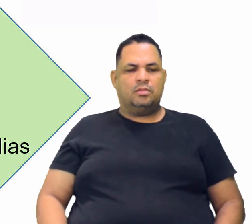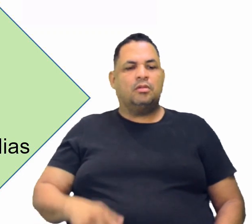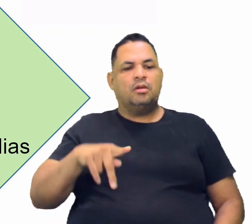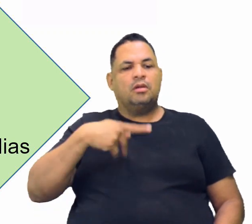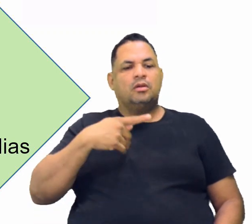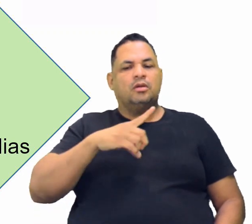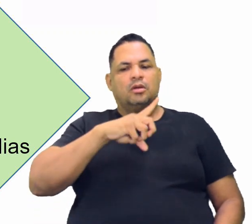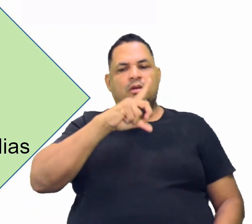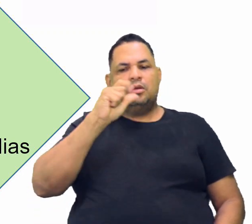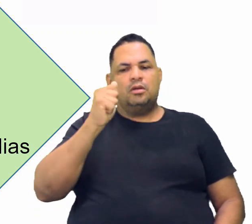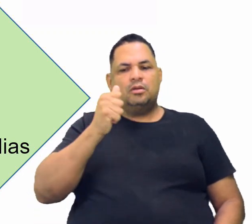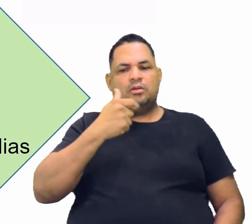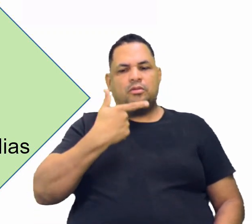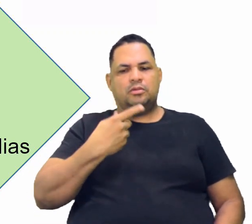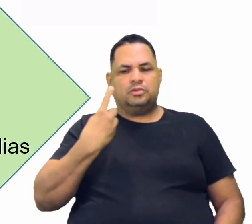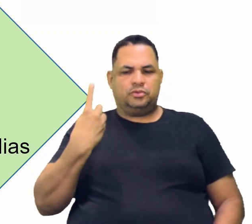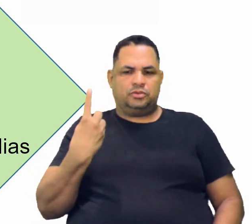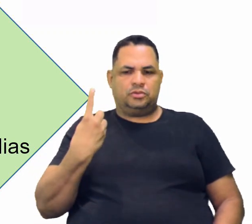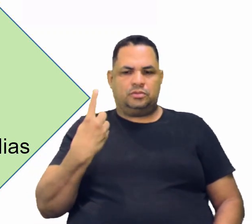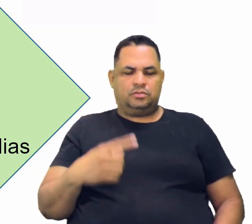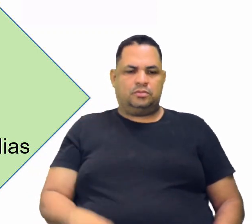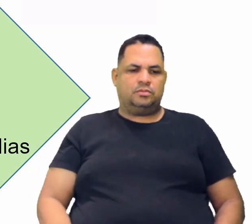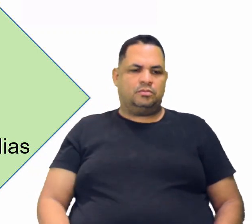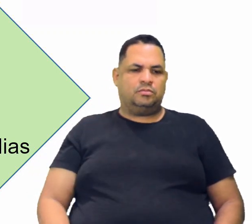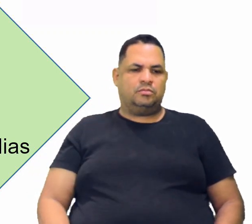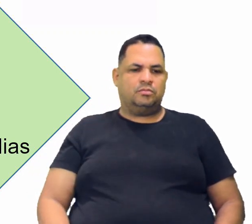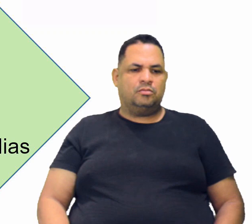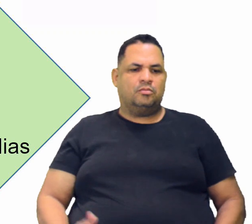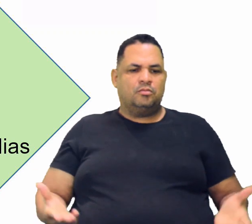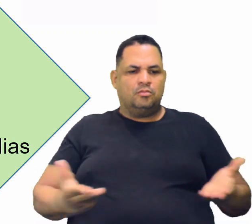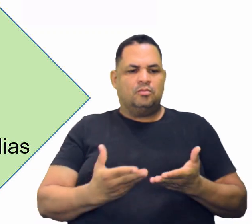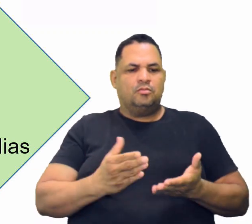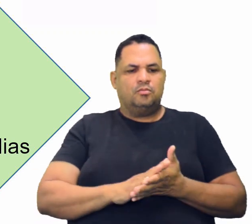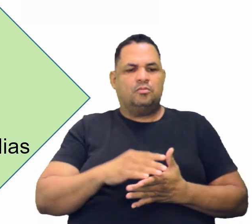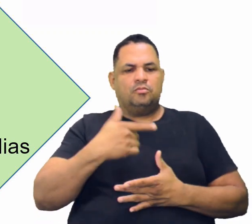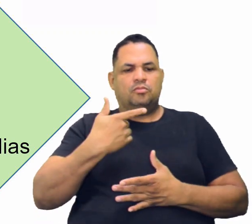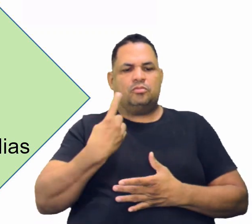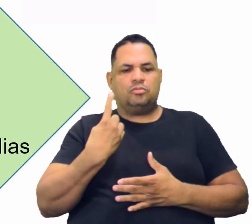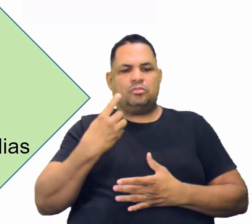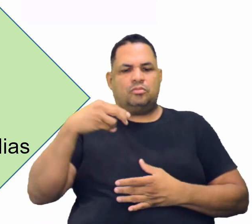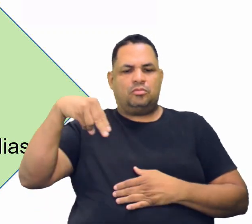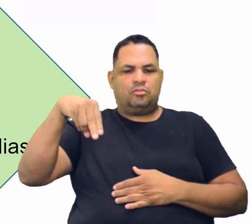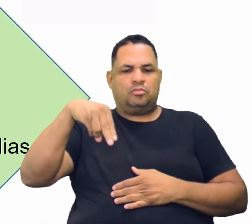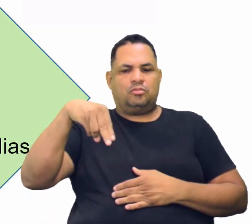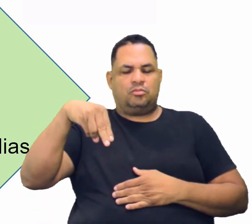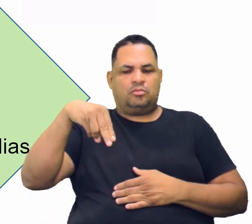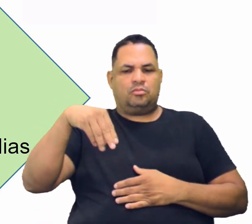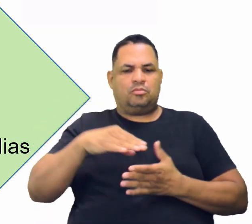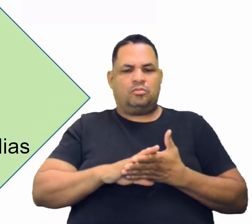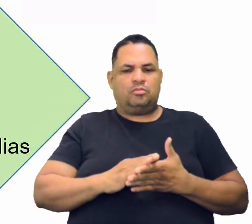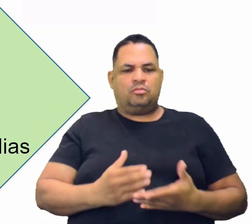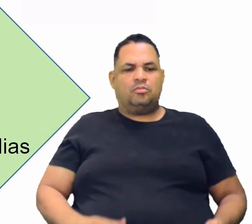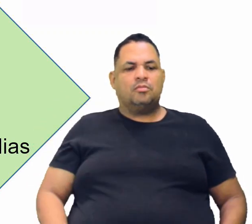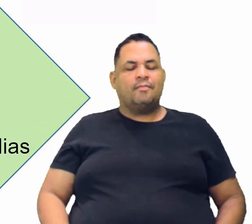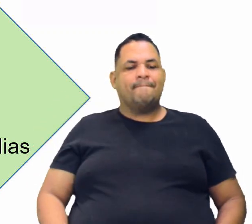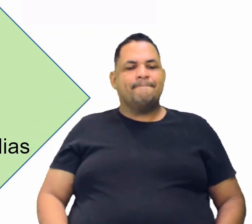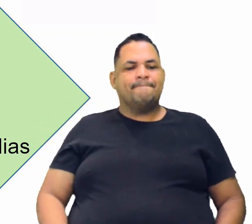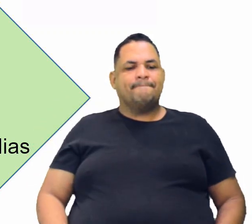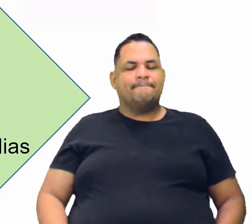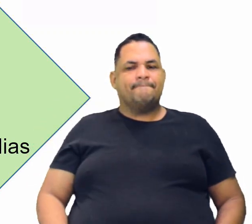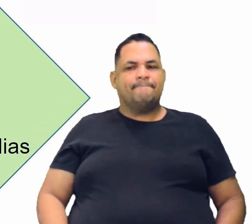dia 21. Tá bom? Hoje são 21 de novembro. Então, aqui vai